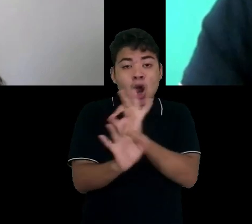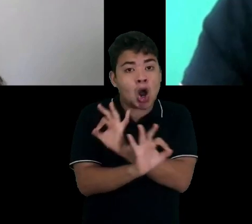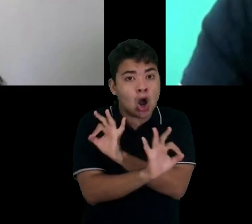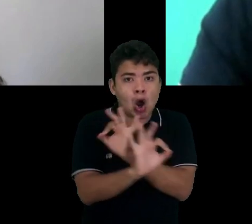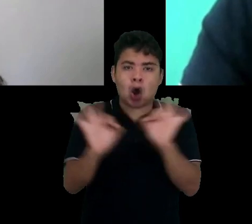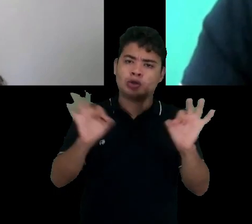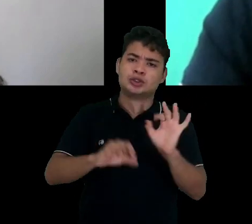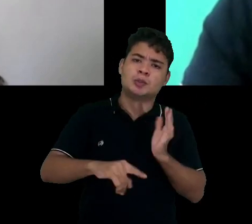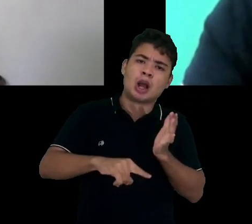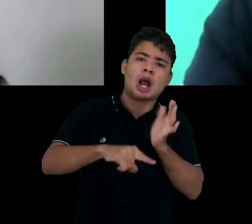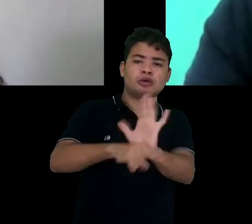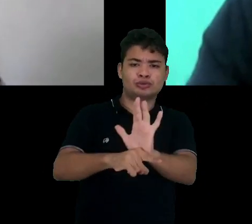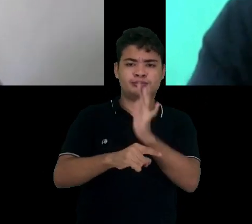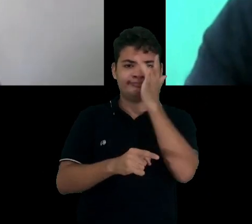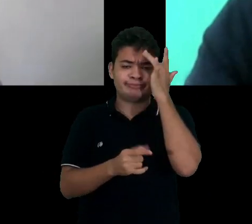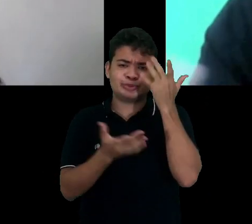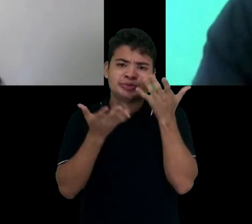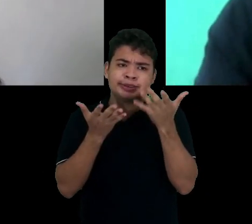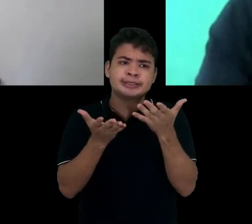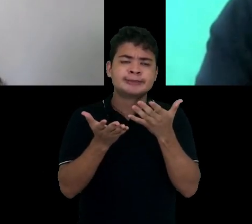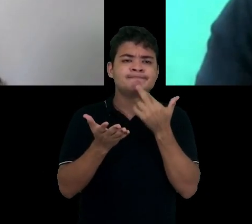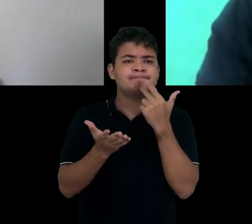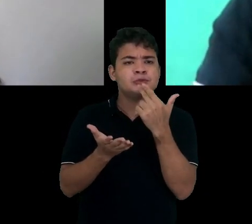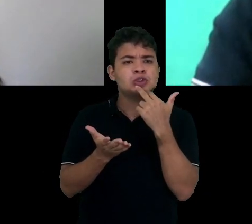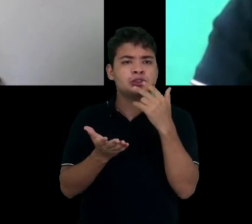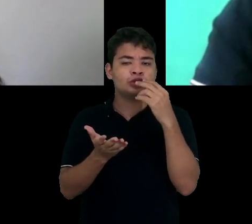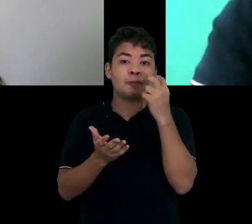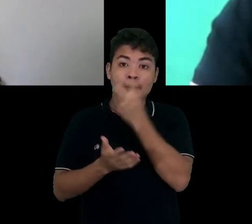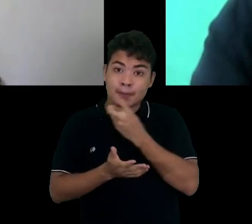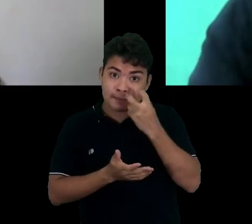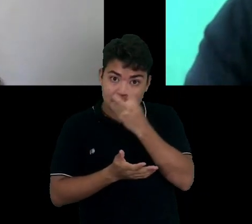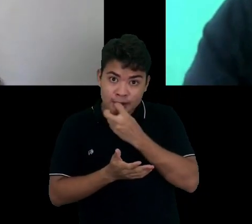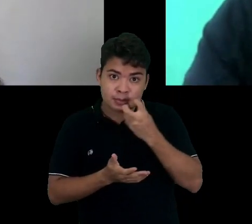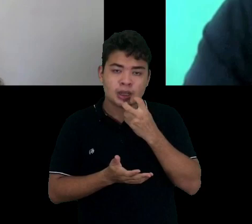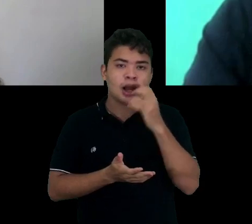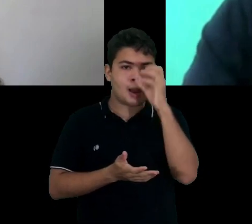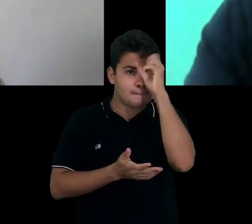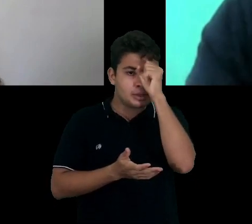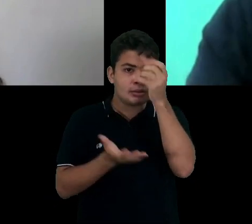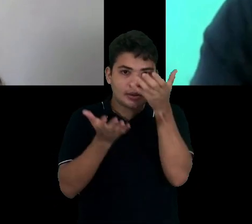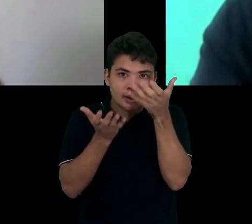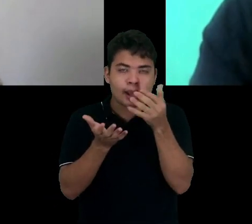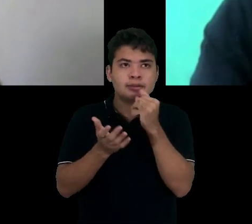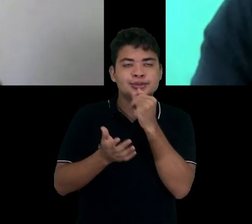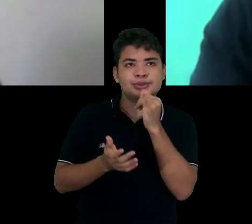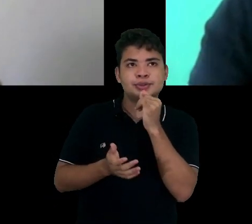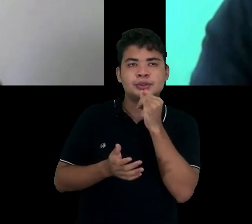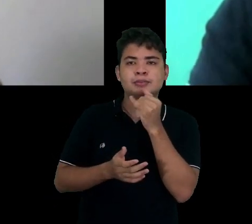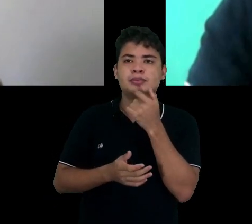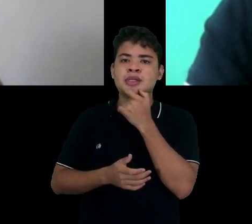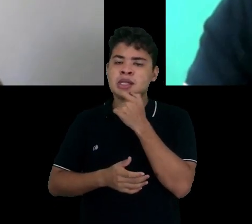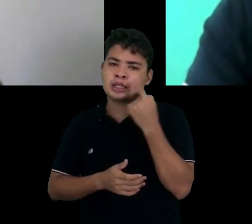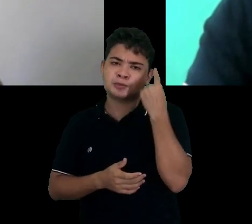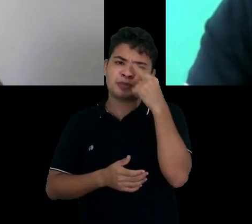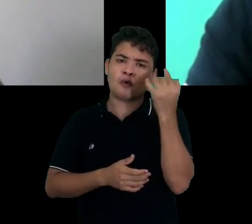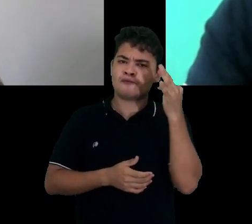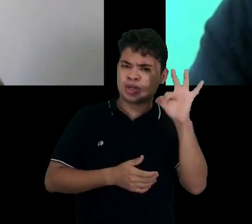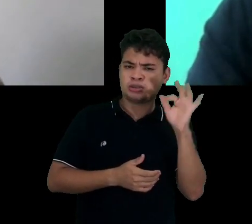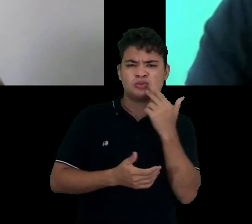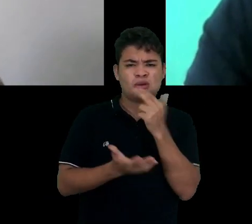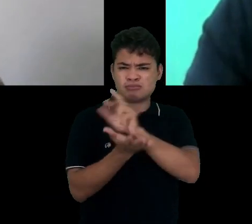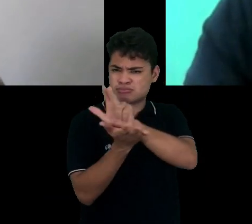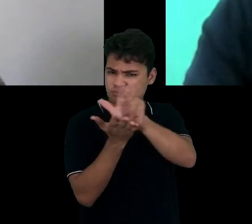dar uma base para qualquer pessoa que quer aprender um idioma oral, né, como inglês, espanhol, francês e